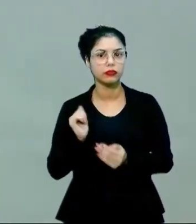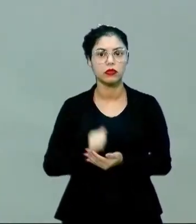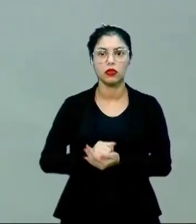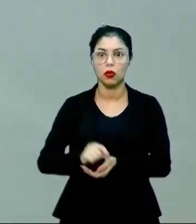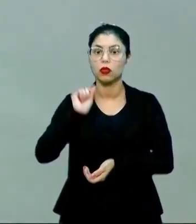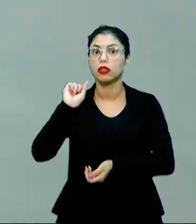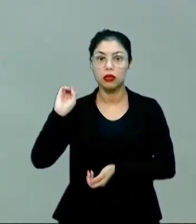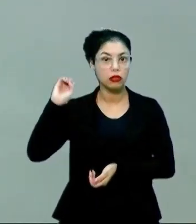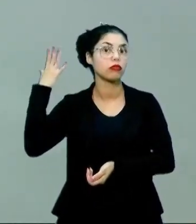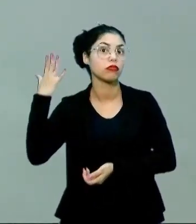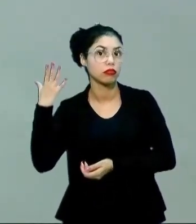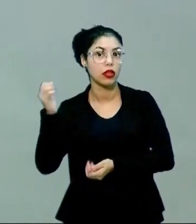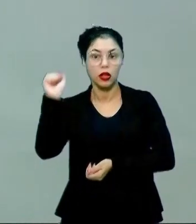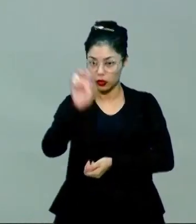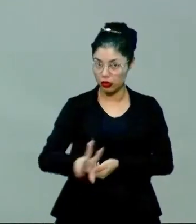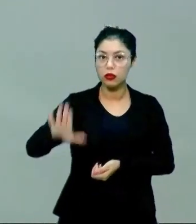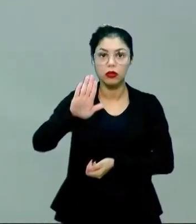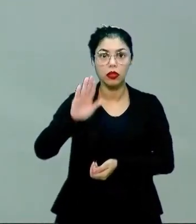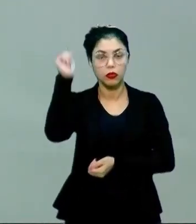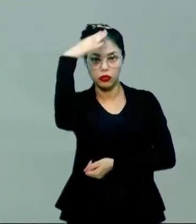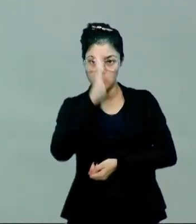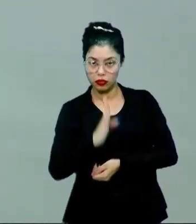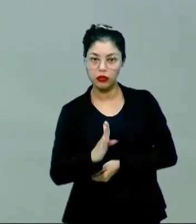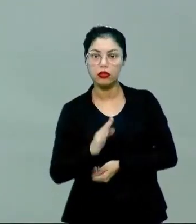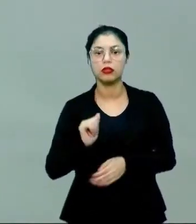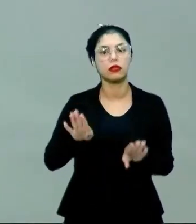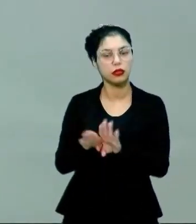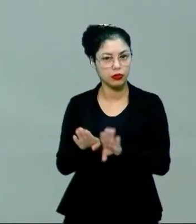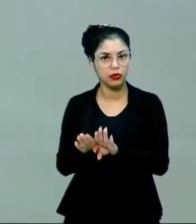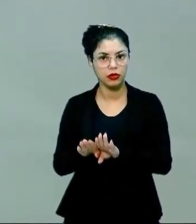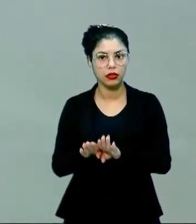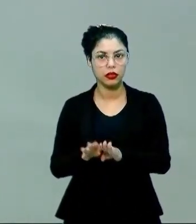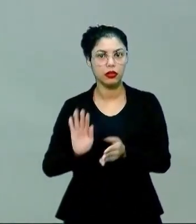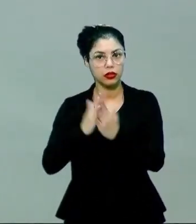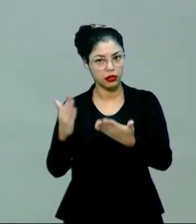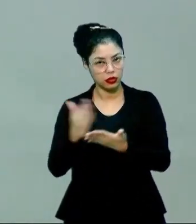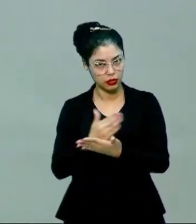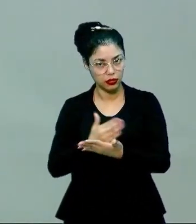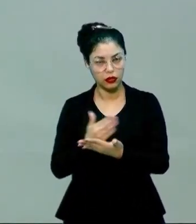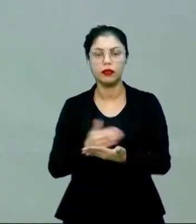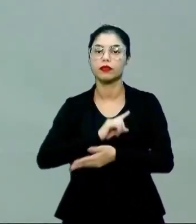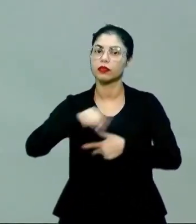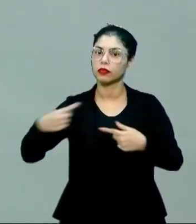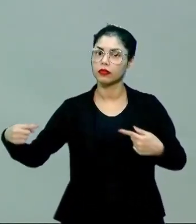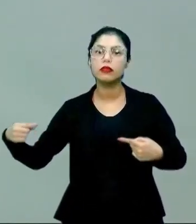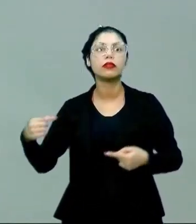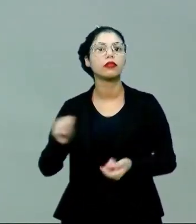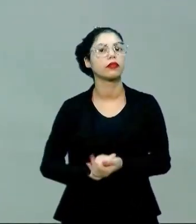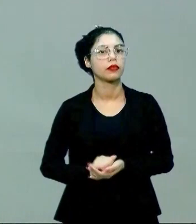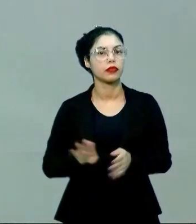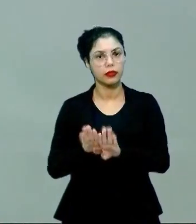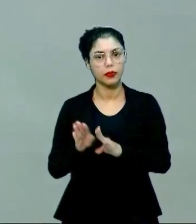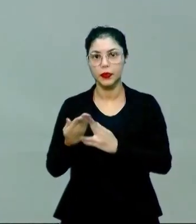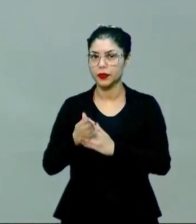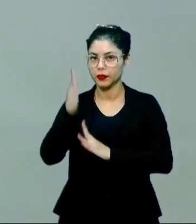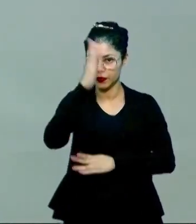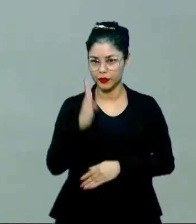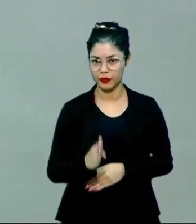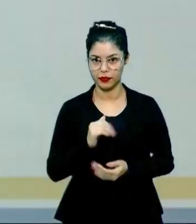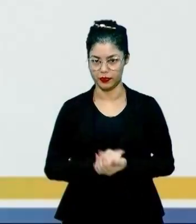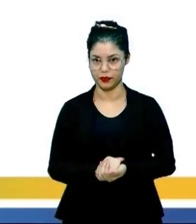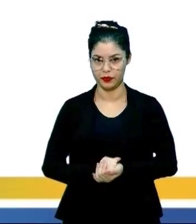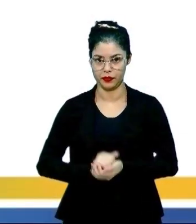que foi o Barroco na Europa, no Brasil, e a questão que está no seu livro é justamente sobre o Barroco brasileiro. Então vamos dar uma